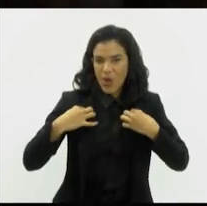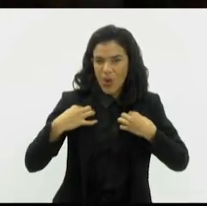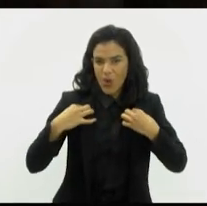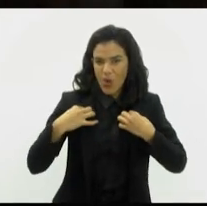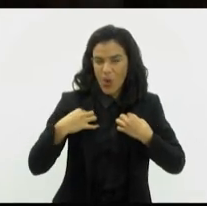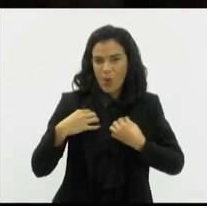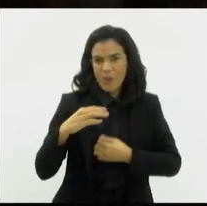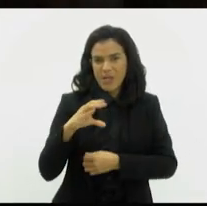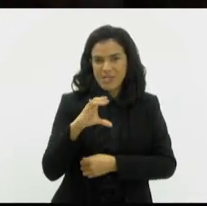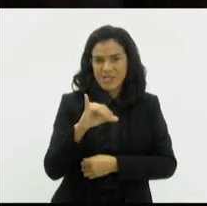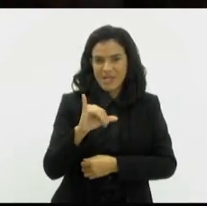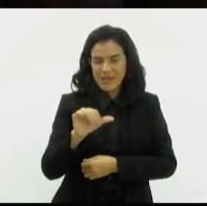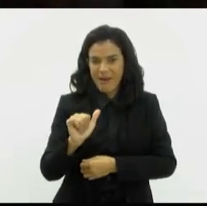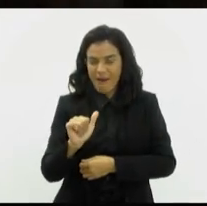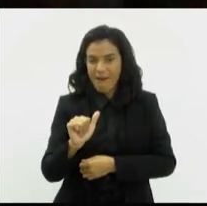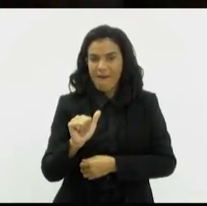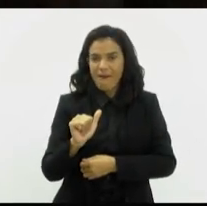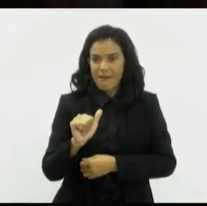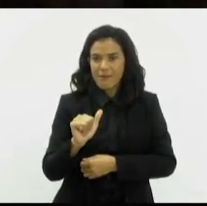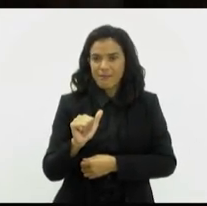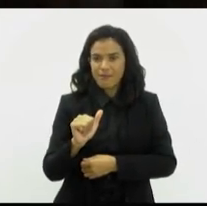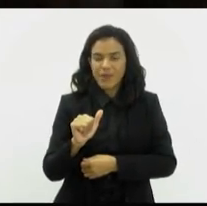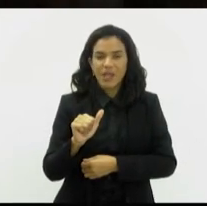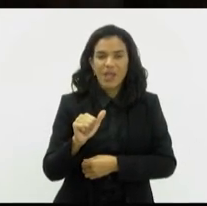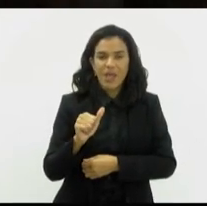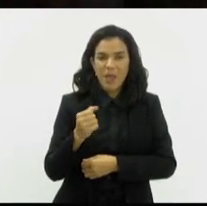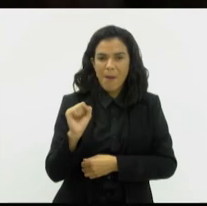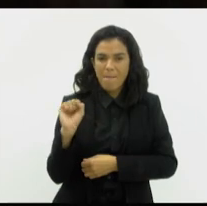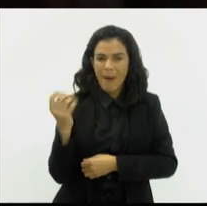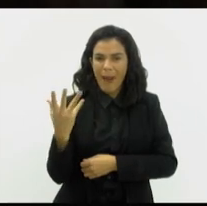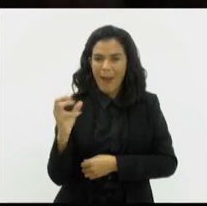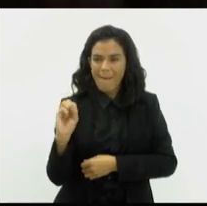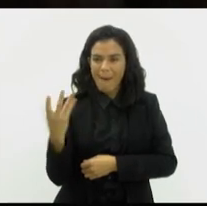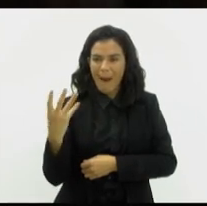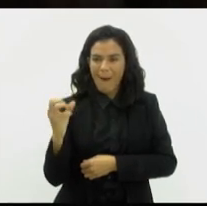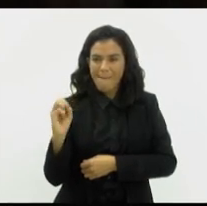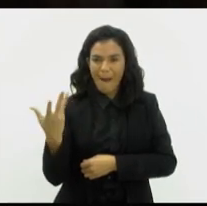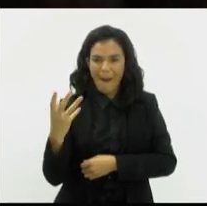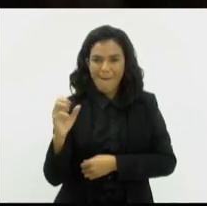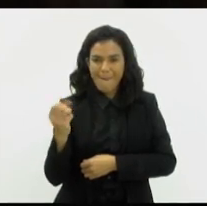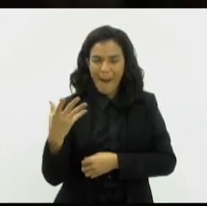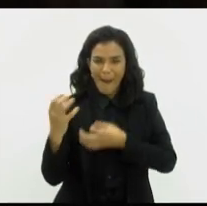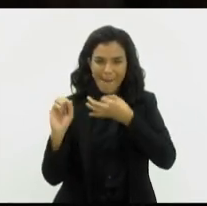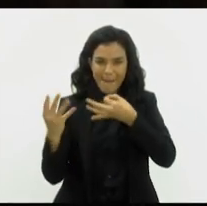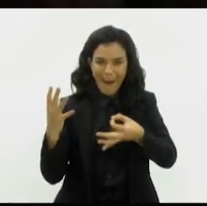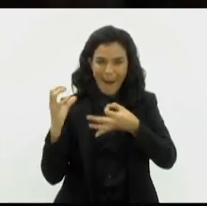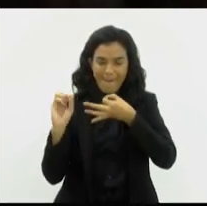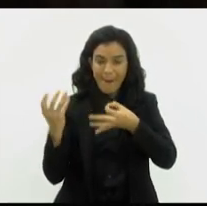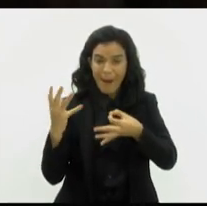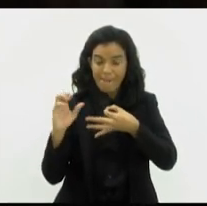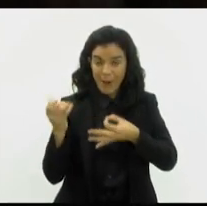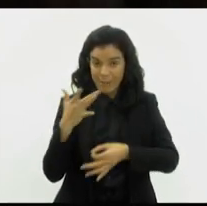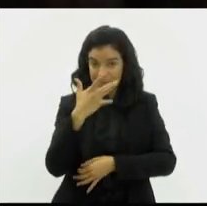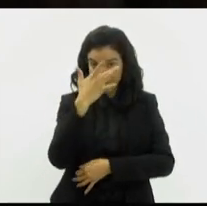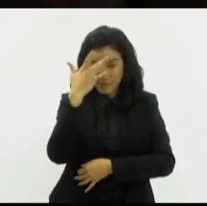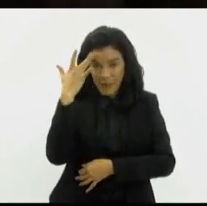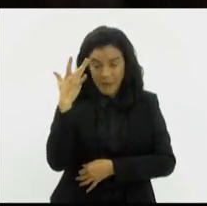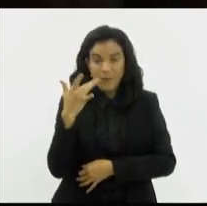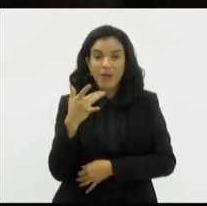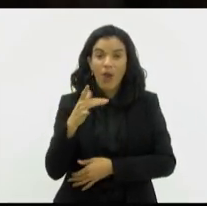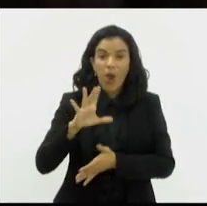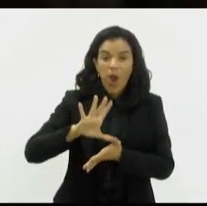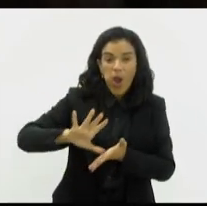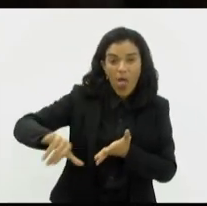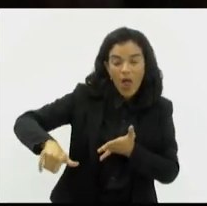na C&A, em caso de roubo, toca aquele alarme na saída, né? Uau, uau, uau, uau. Então, você imagina o cara, se quiser roubar um